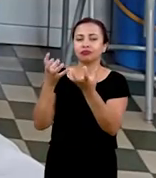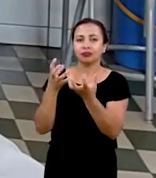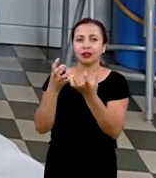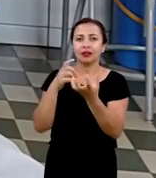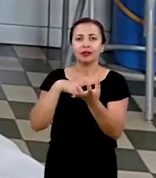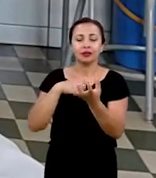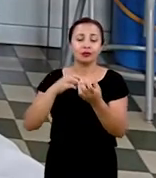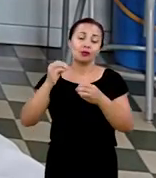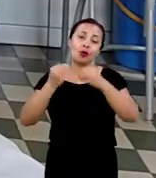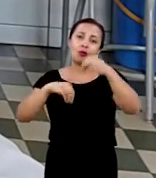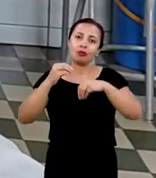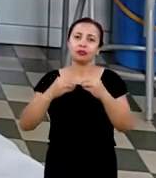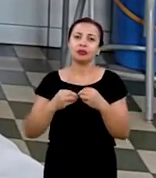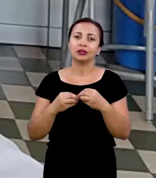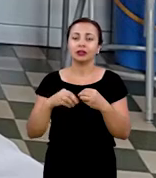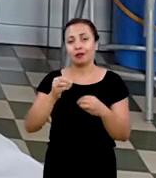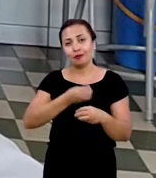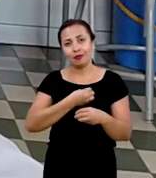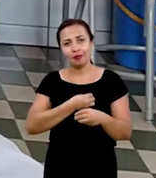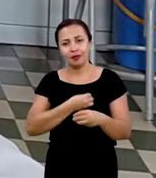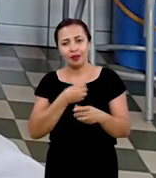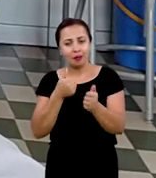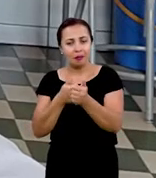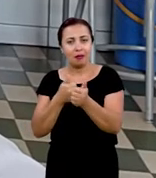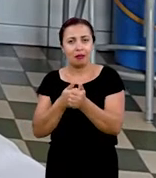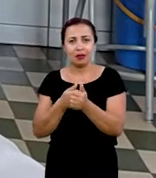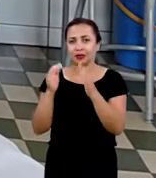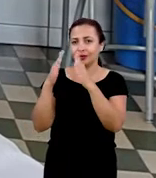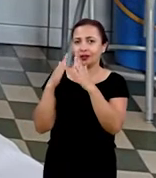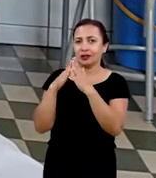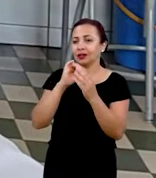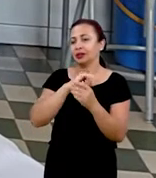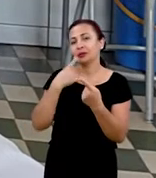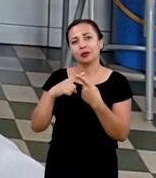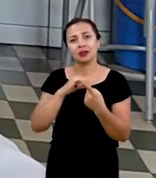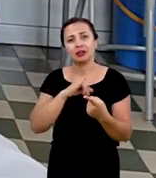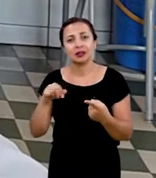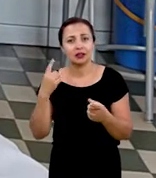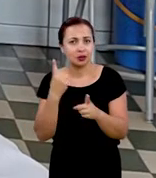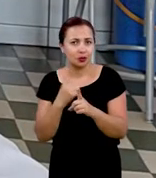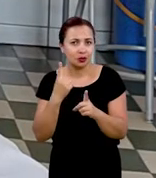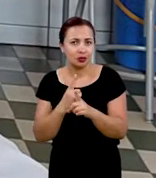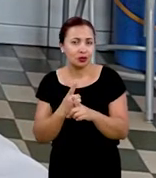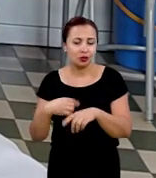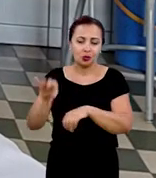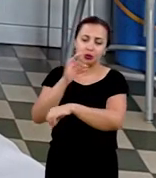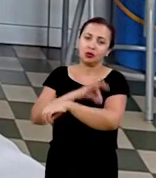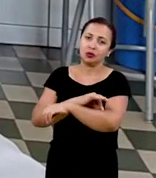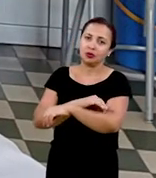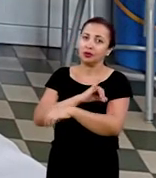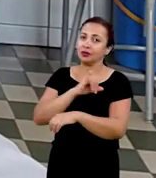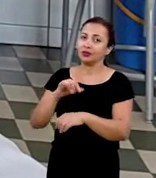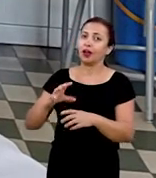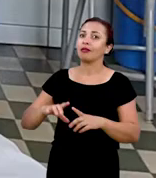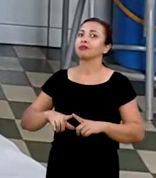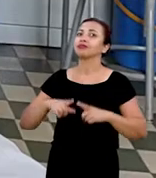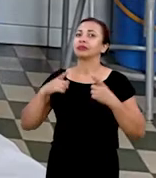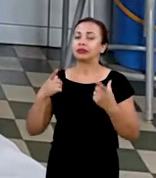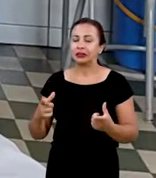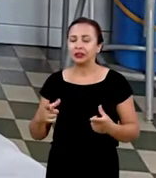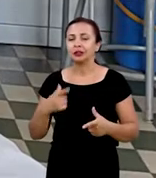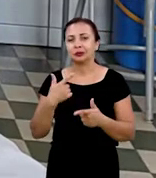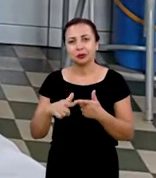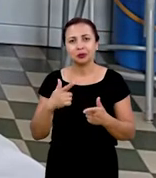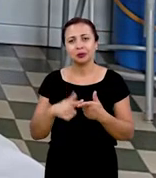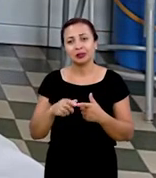tinham matéria orgânica e que ficavam próximos da residência. Porque se encontrássemos o vetor nessa armadilha, significa que tinha grandes chances